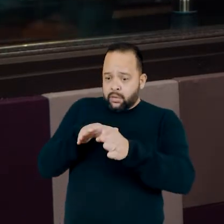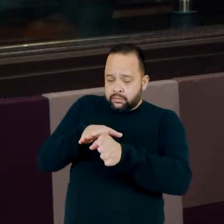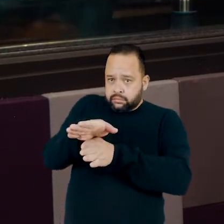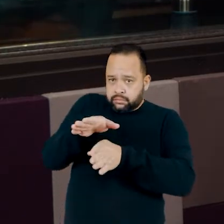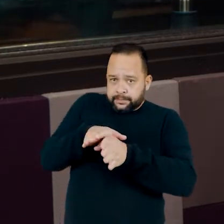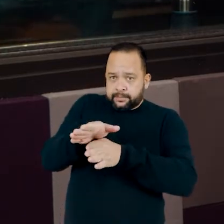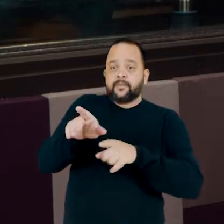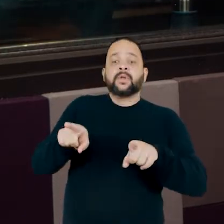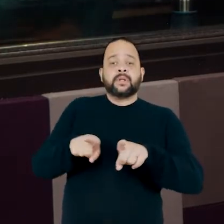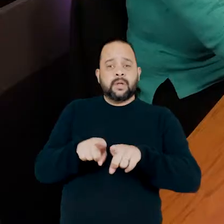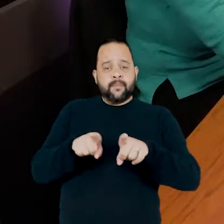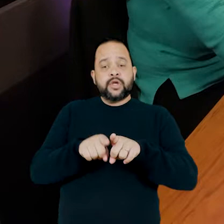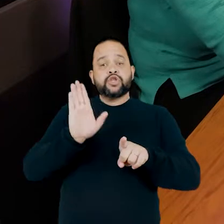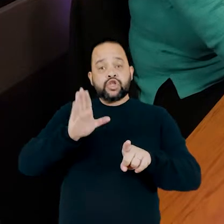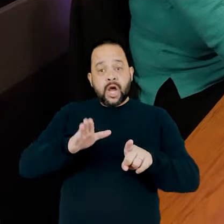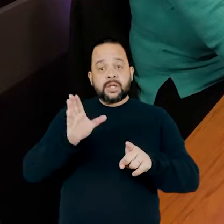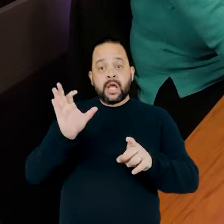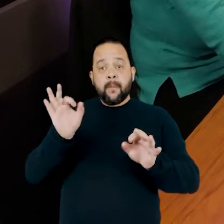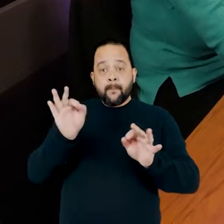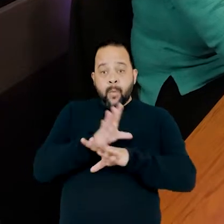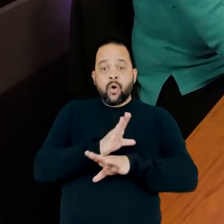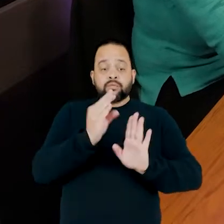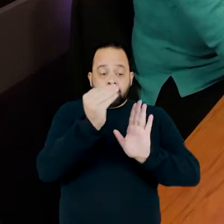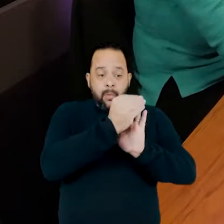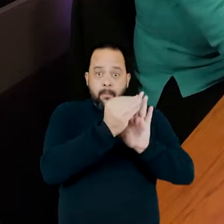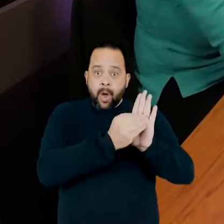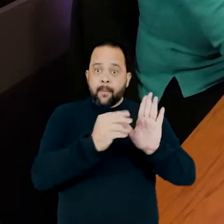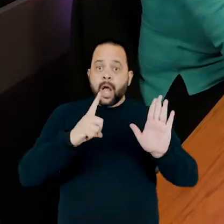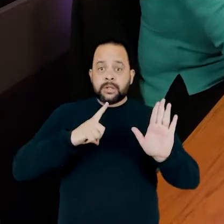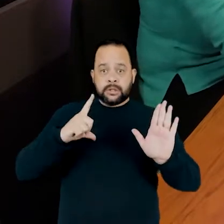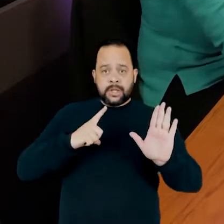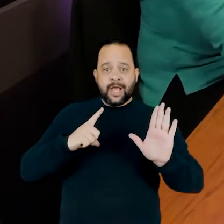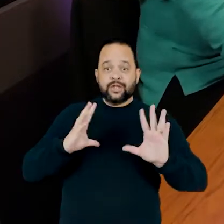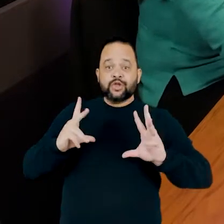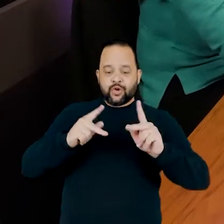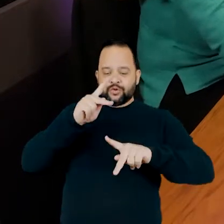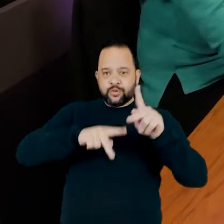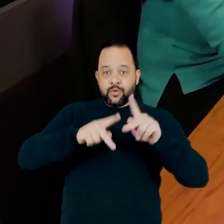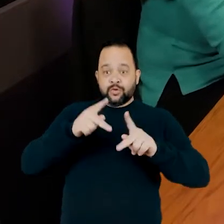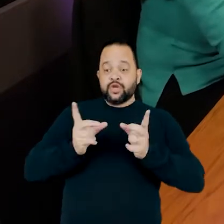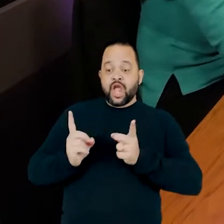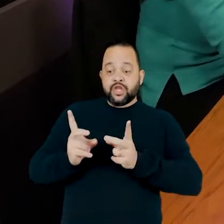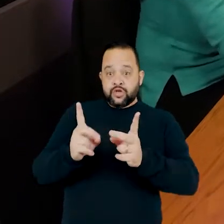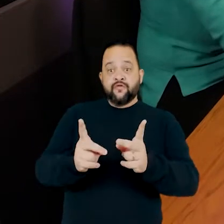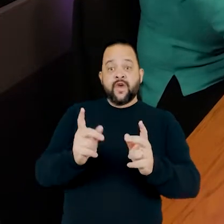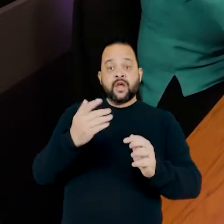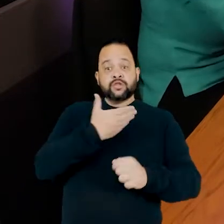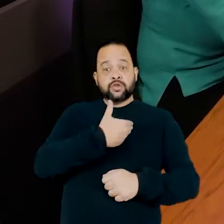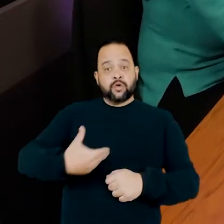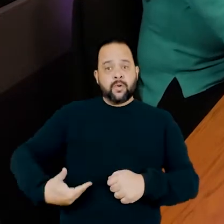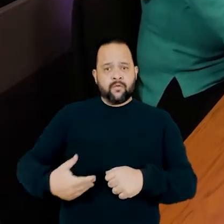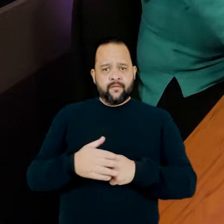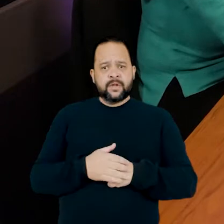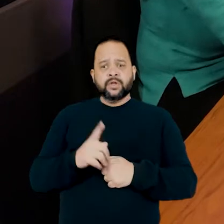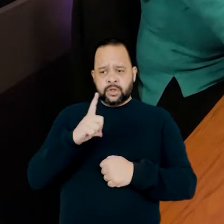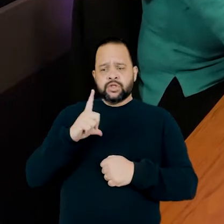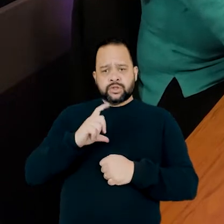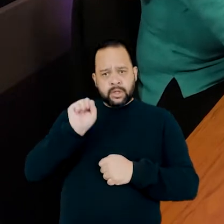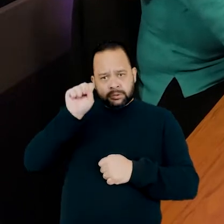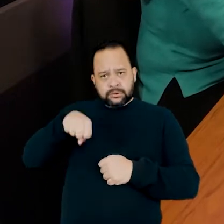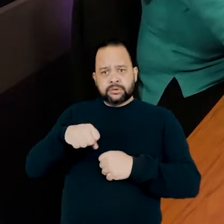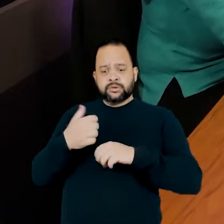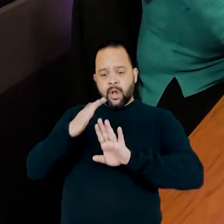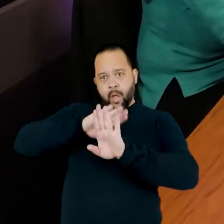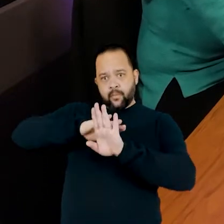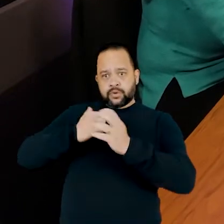tem os descritivos já montados, praticamente todos os produtos que vão para o governo. E a gente faz esse apoio. Ah, tá.